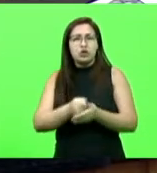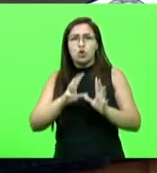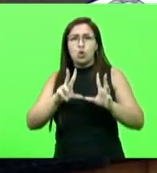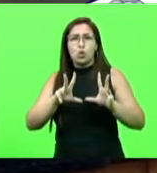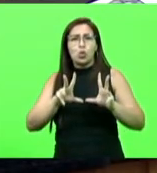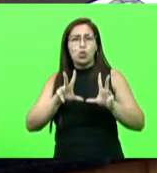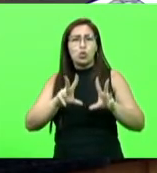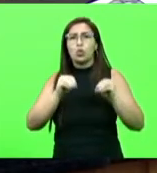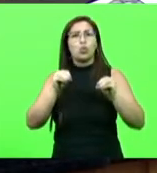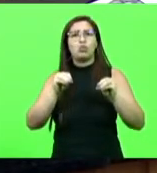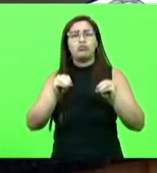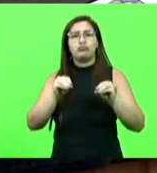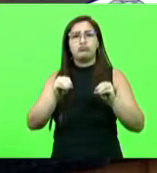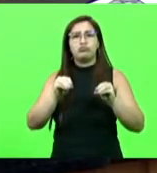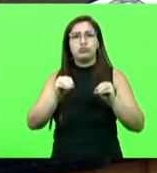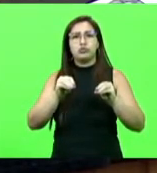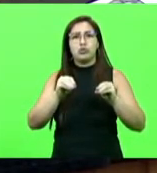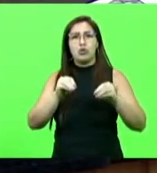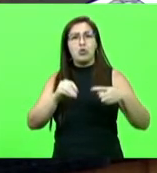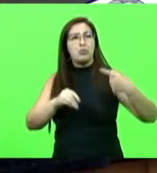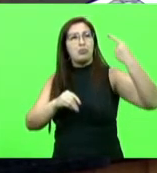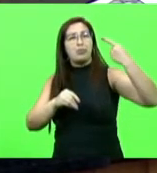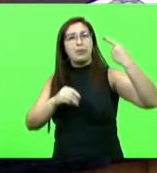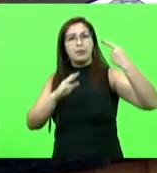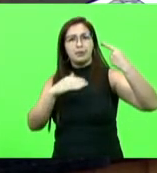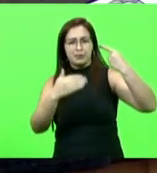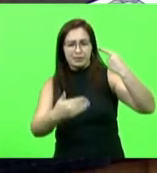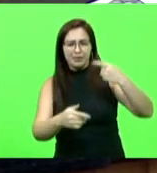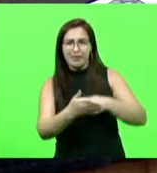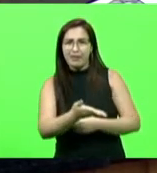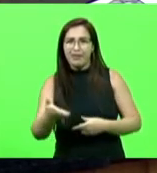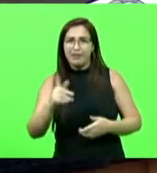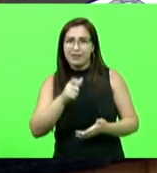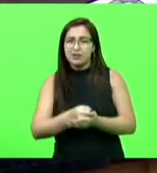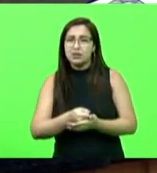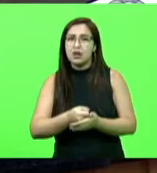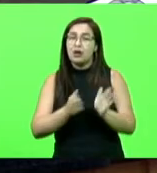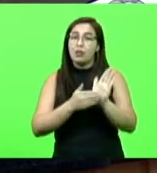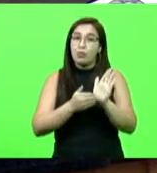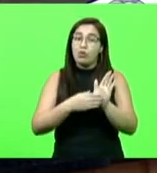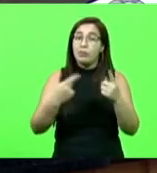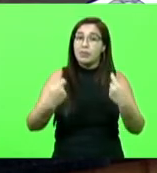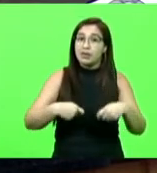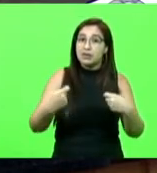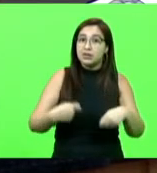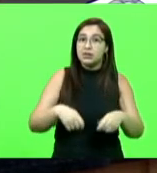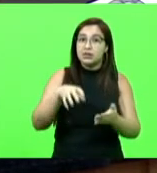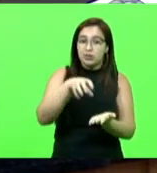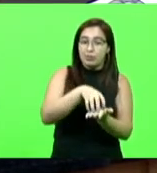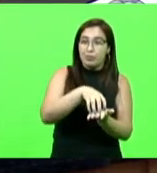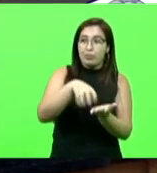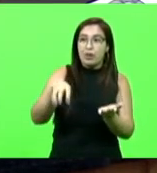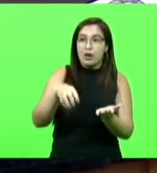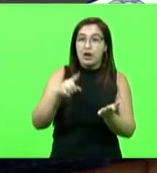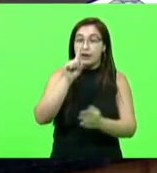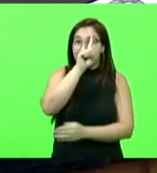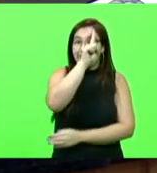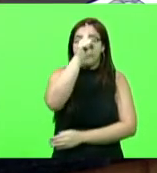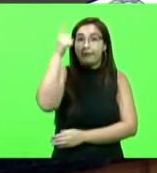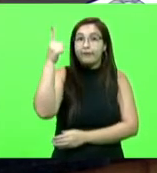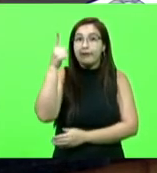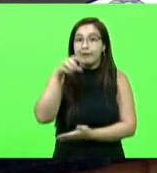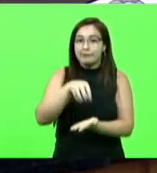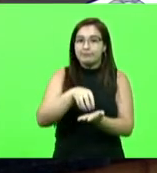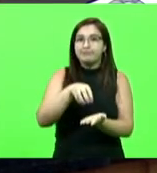baixo, eu não podia também propor uma iniciativa para descentralizar, que iniciasse de forma